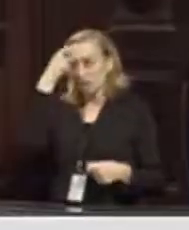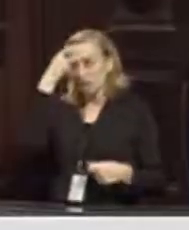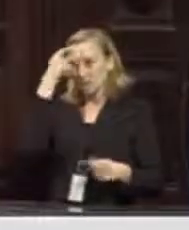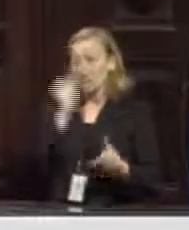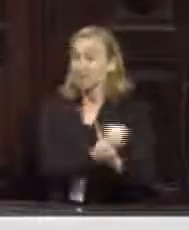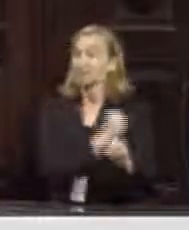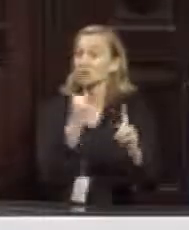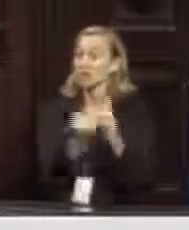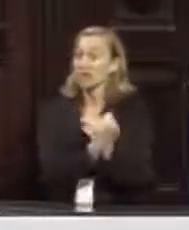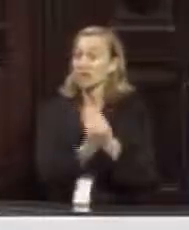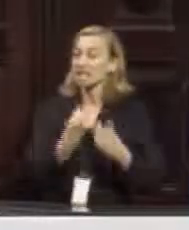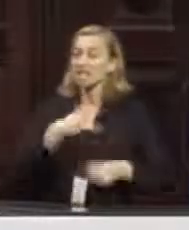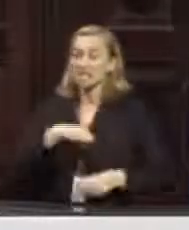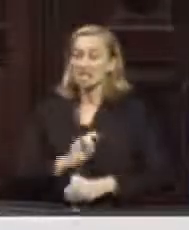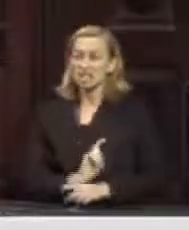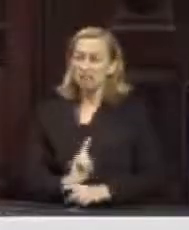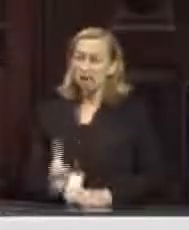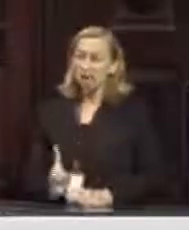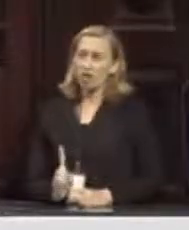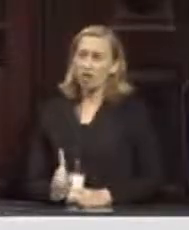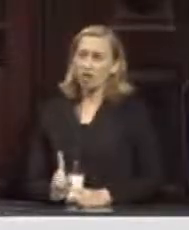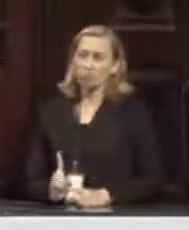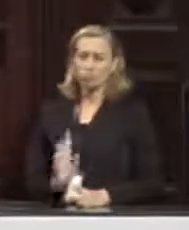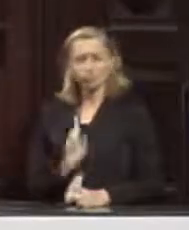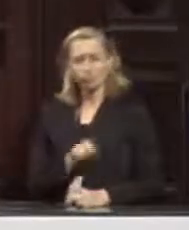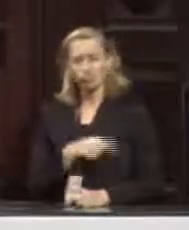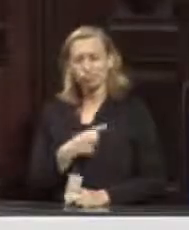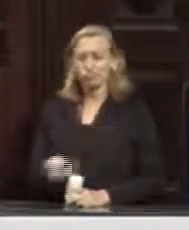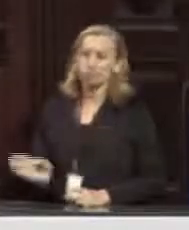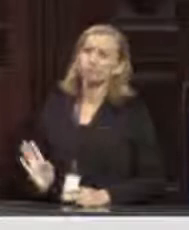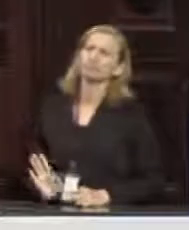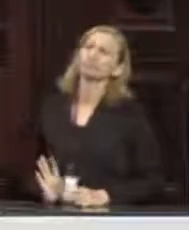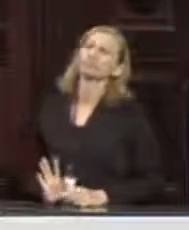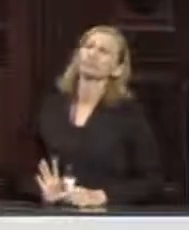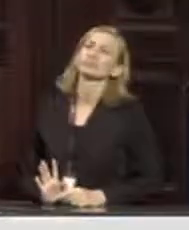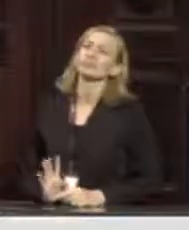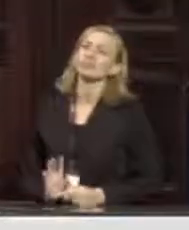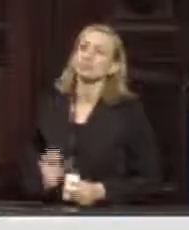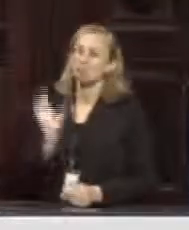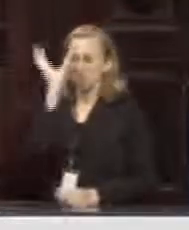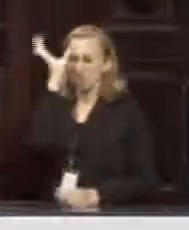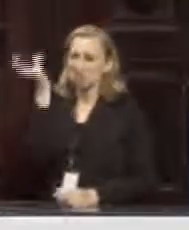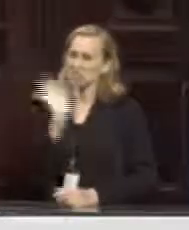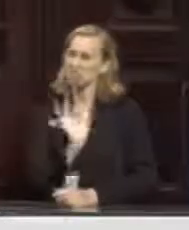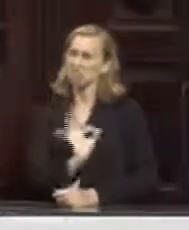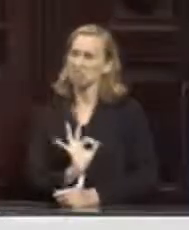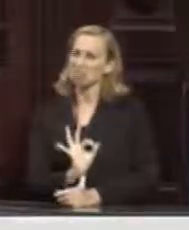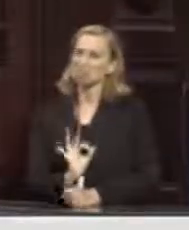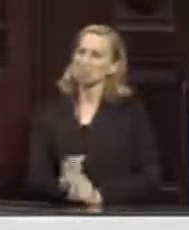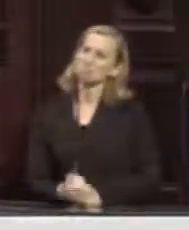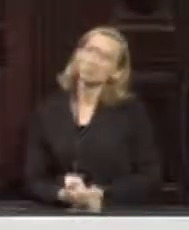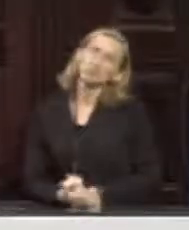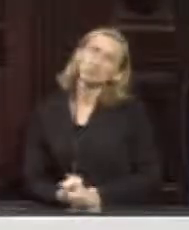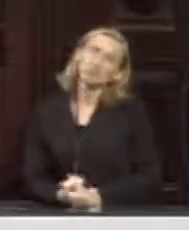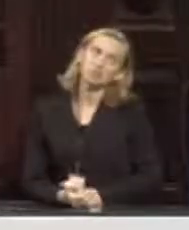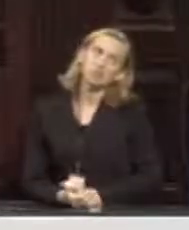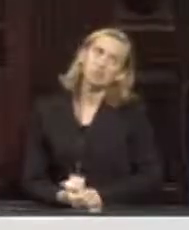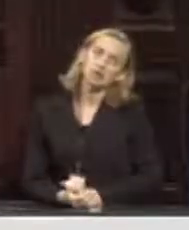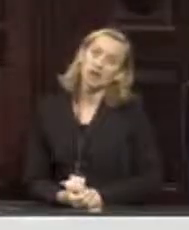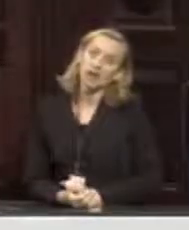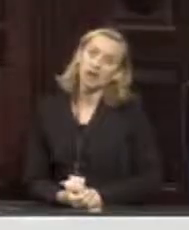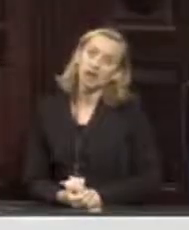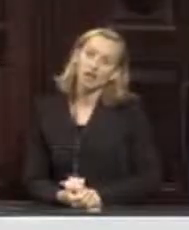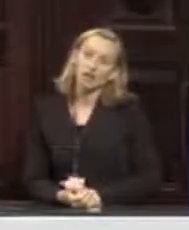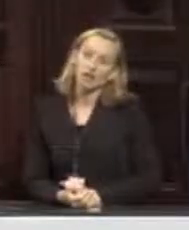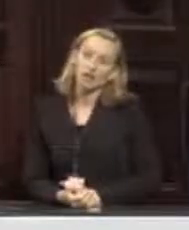Senão, meia dúzia de cabeças iluminadas não resolve de forma alguma o problema. Muito pelo